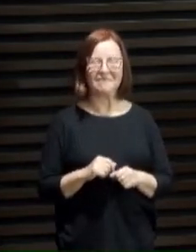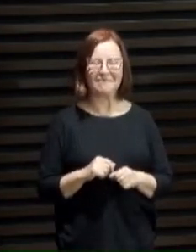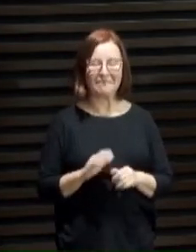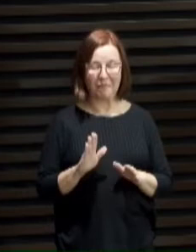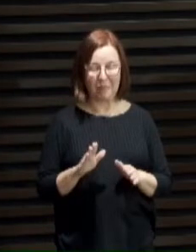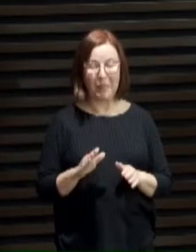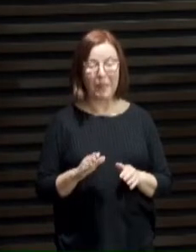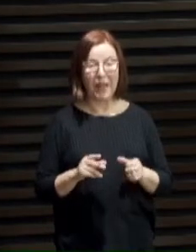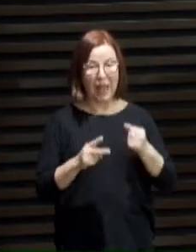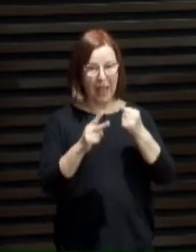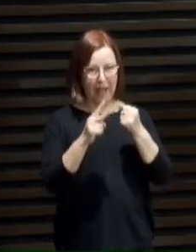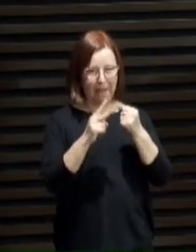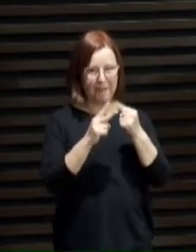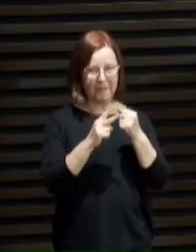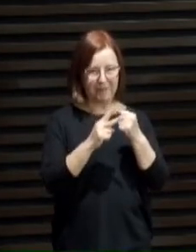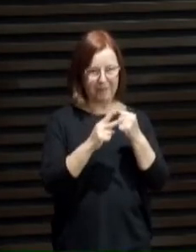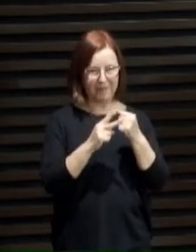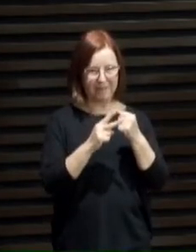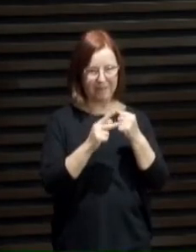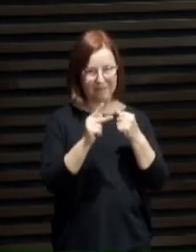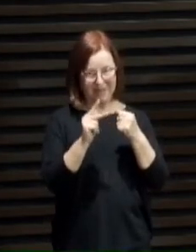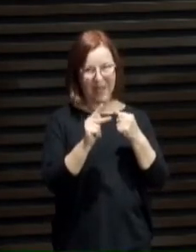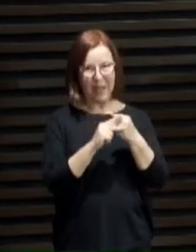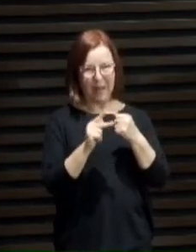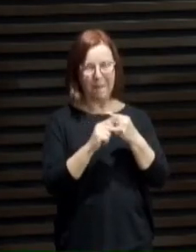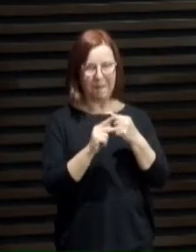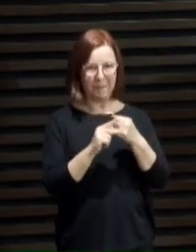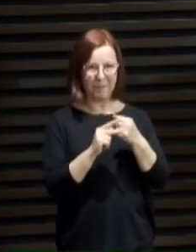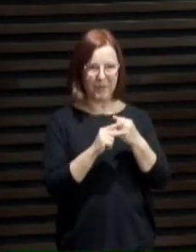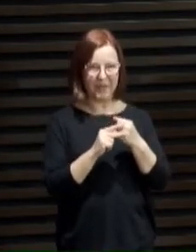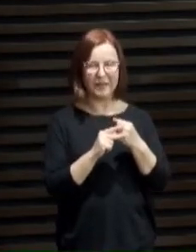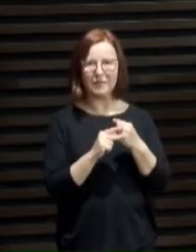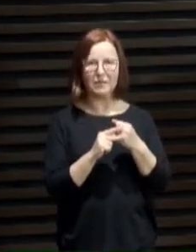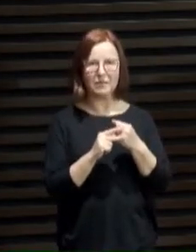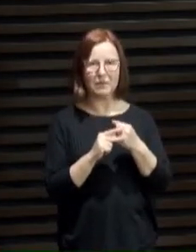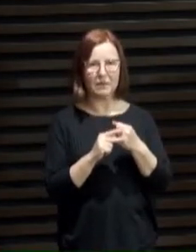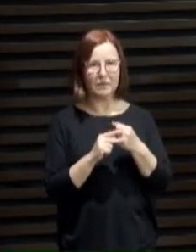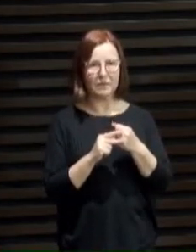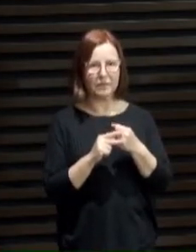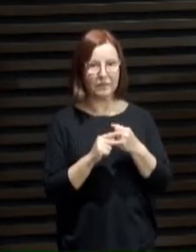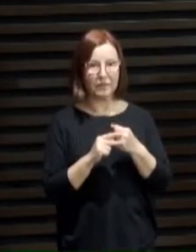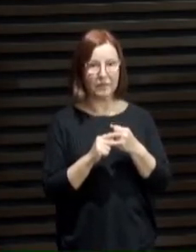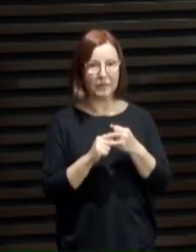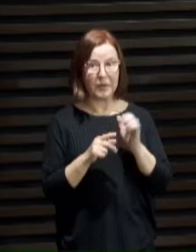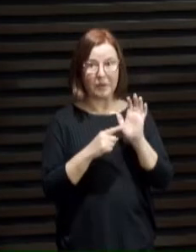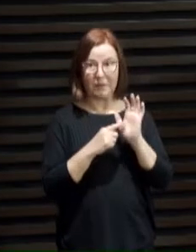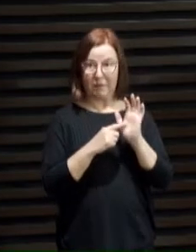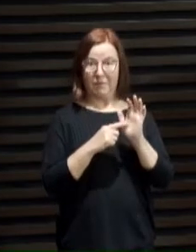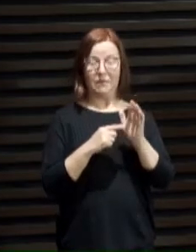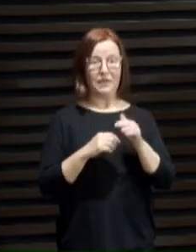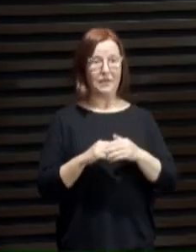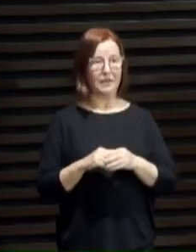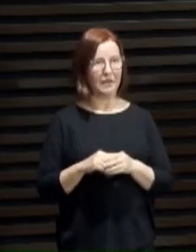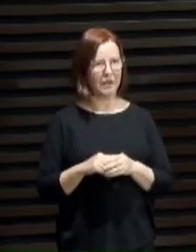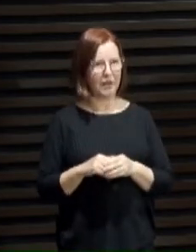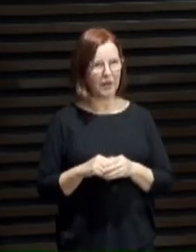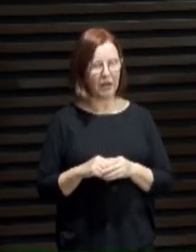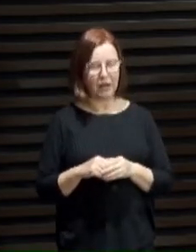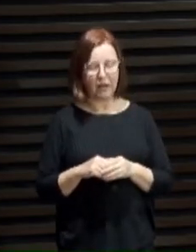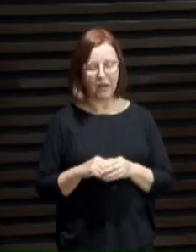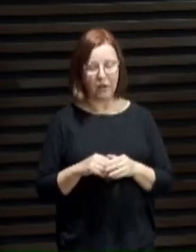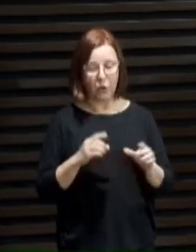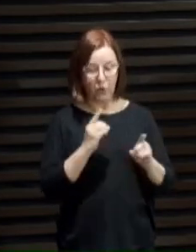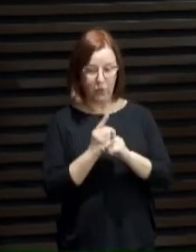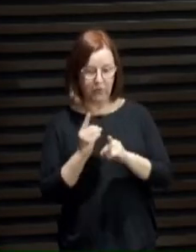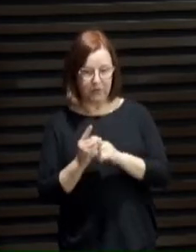discípulos, que é mais ou menos aquela sensação: todo mundo está sentado, todo mundo... beleza, ninguém teve que lavar os pés de ninguém, vamos comer.